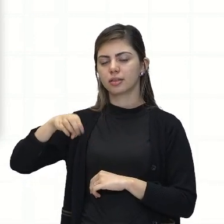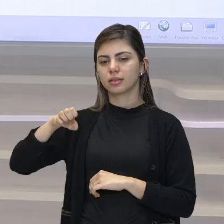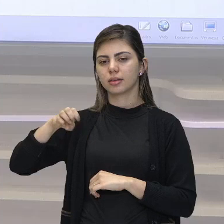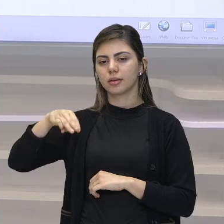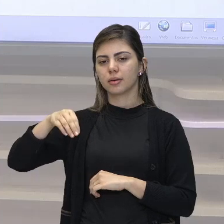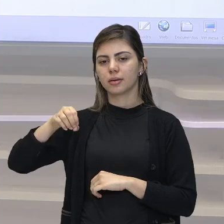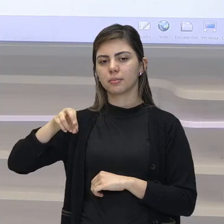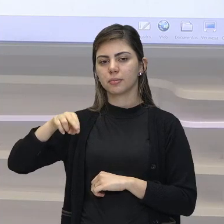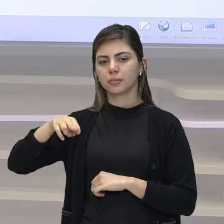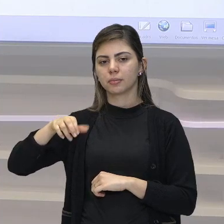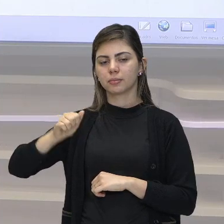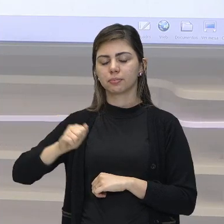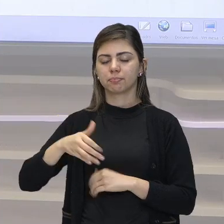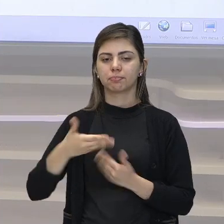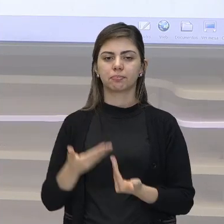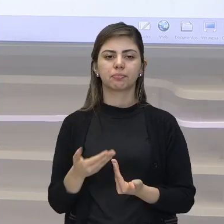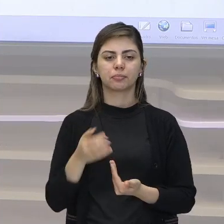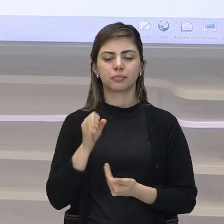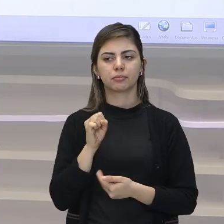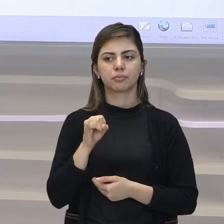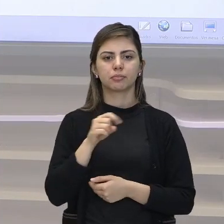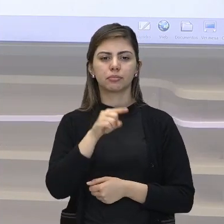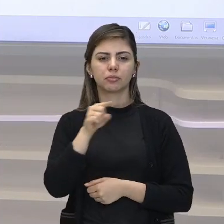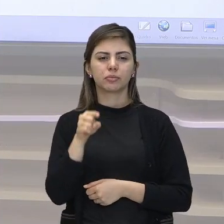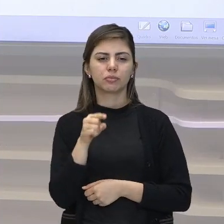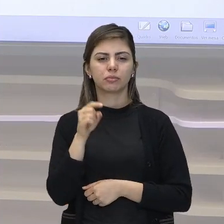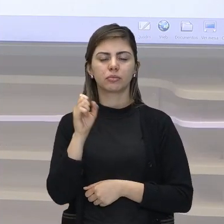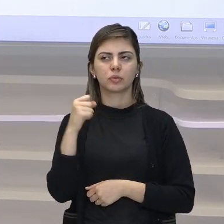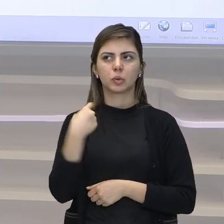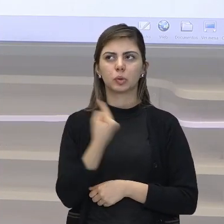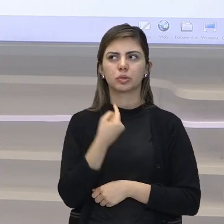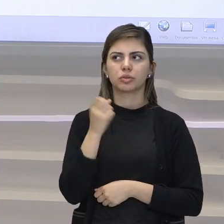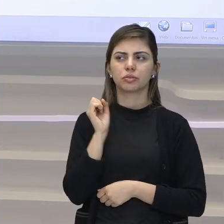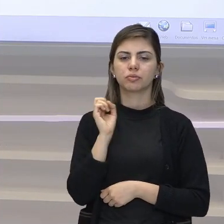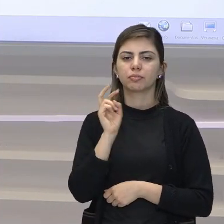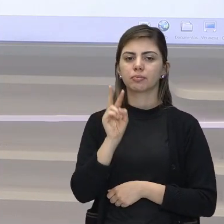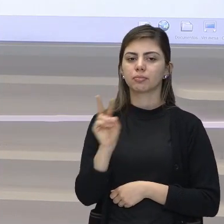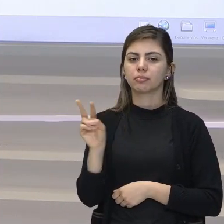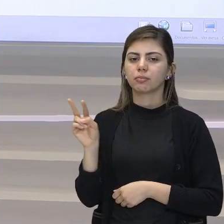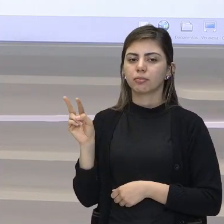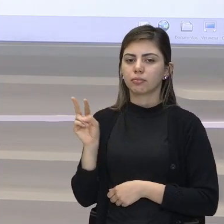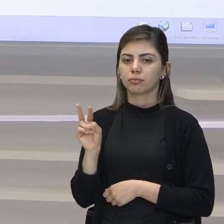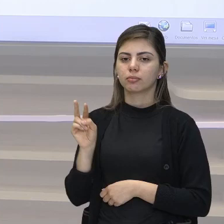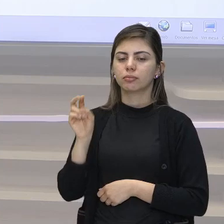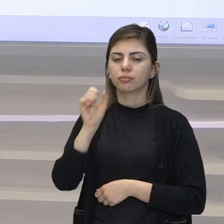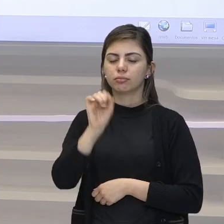Então, é muito comum a gente observar esse caranguejo eremita aí